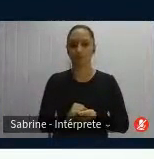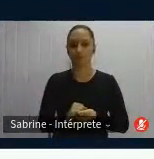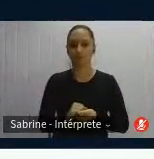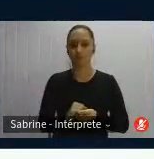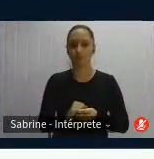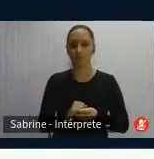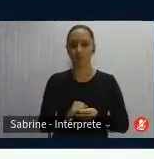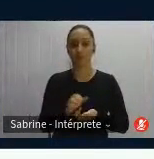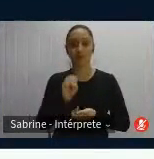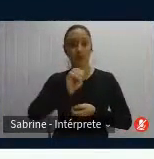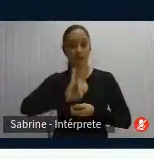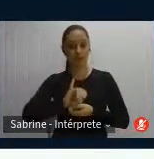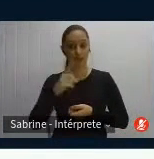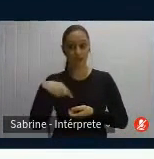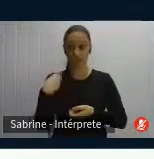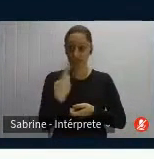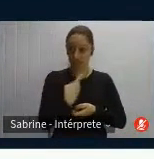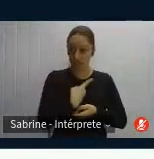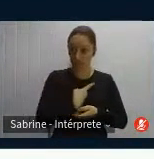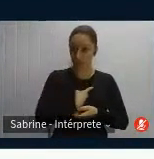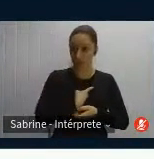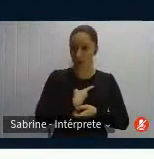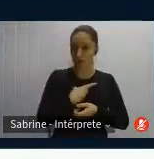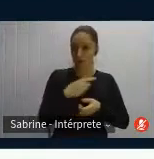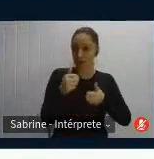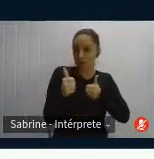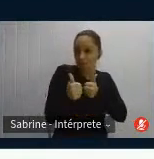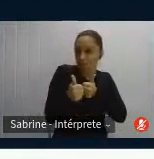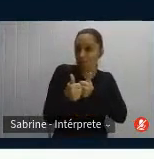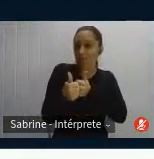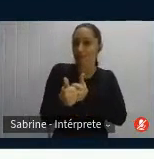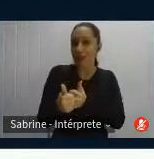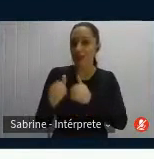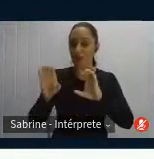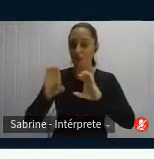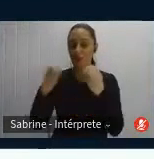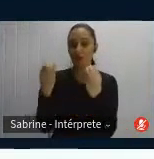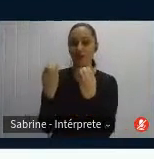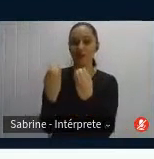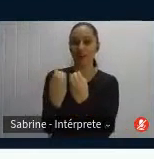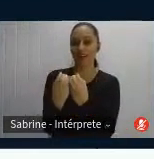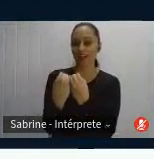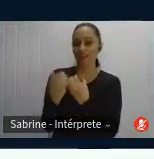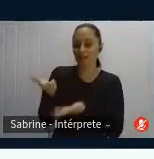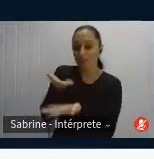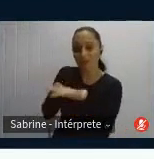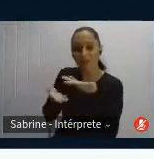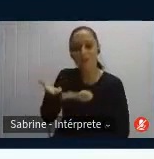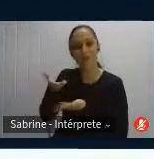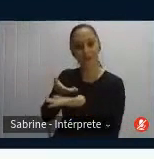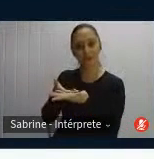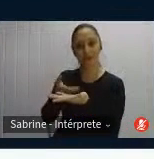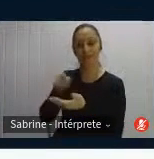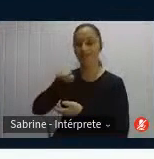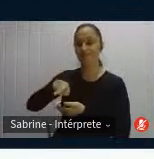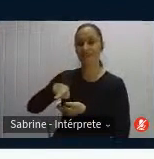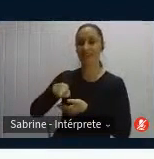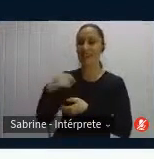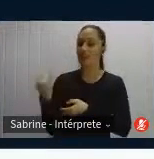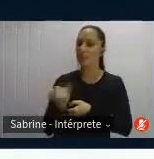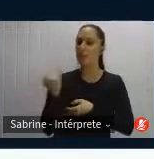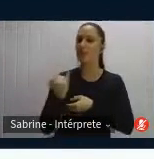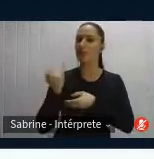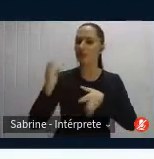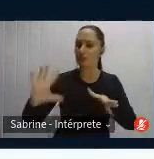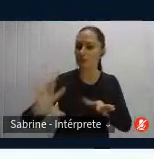estivermos próximos das nossas comunidades, nós vamos tê-los como importantes aliados nessa luta pela educação. Então, acho